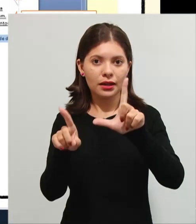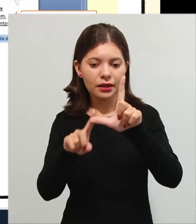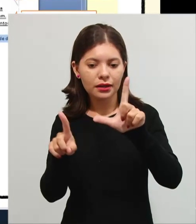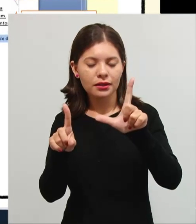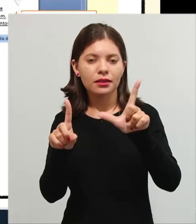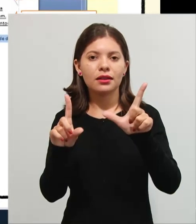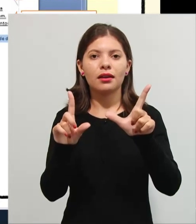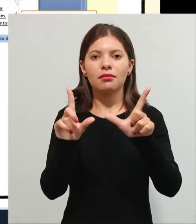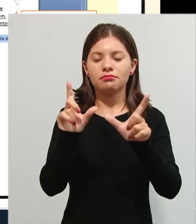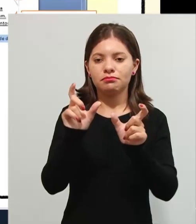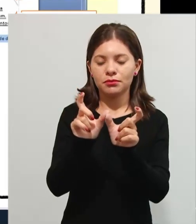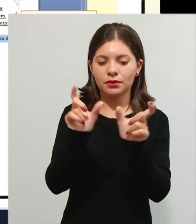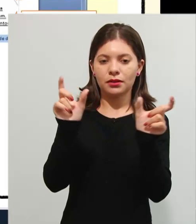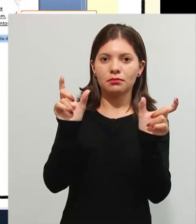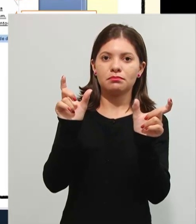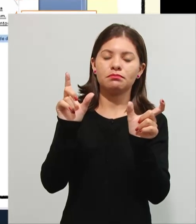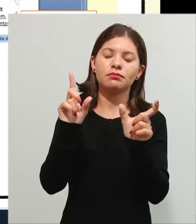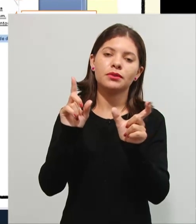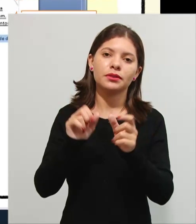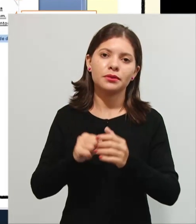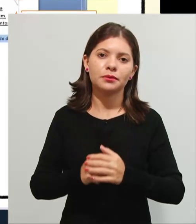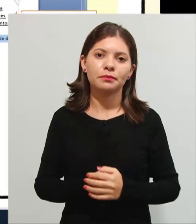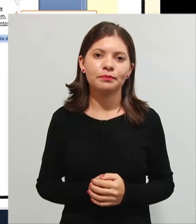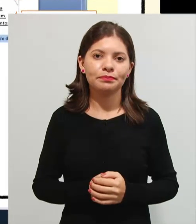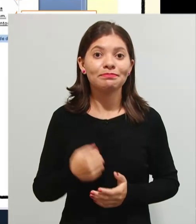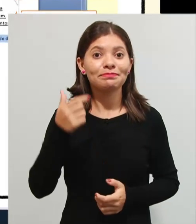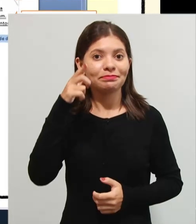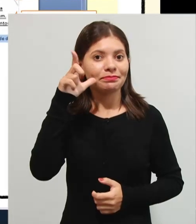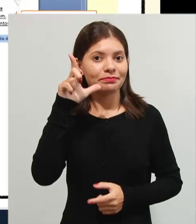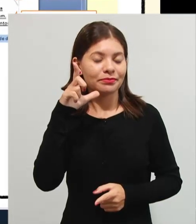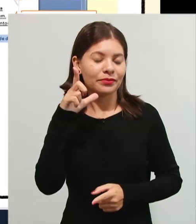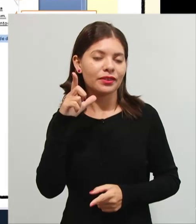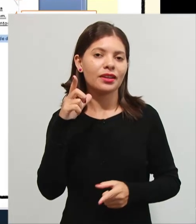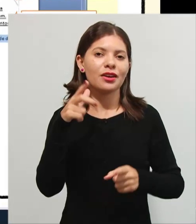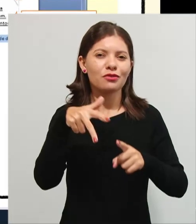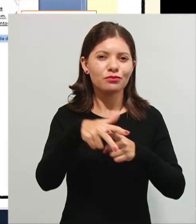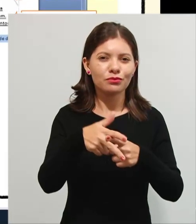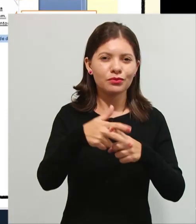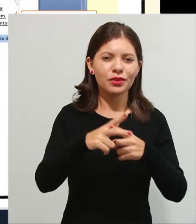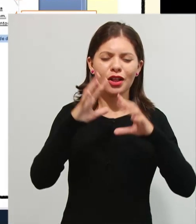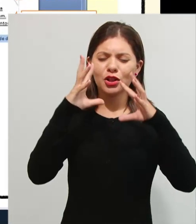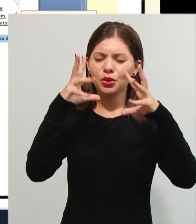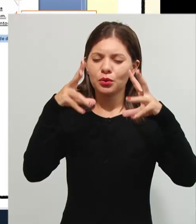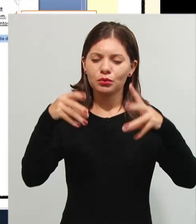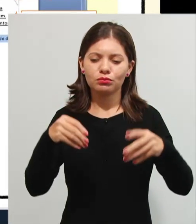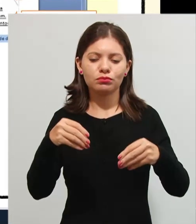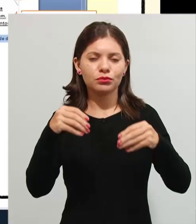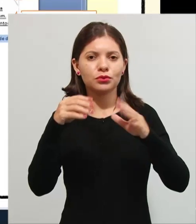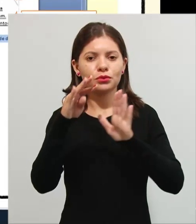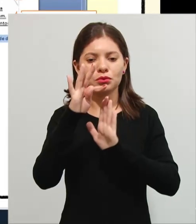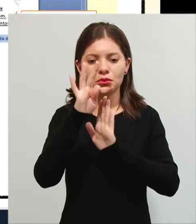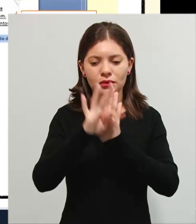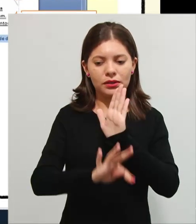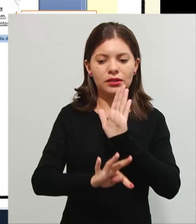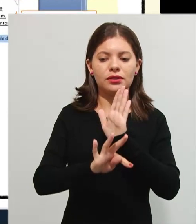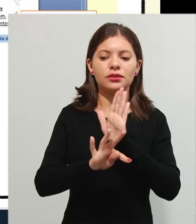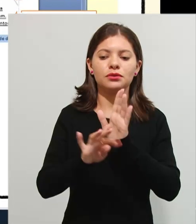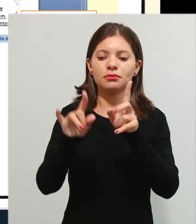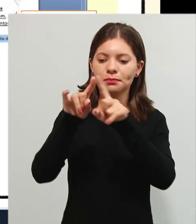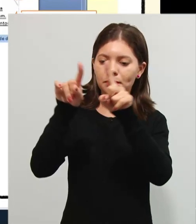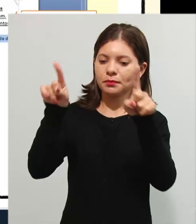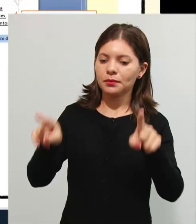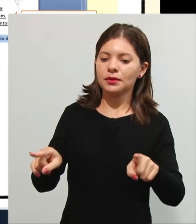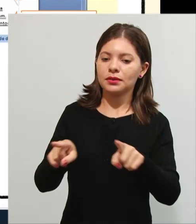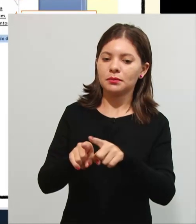vai conseguir mudar letras, mudar tamanho da fonte, a gente vai conseguir formatar